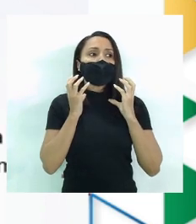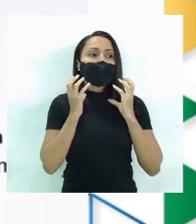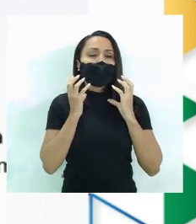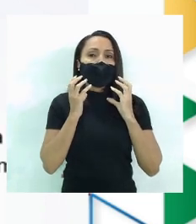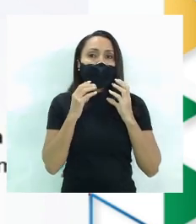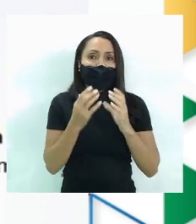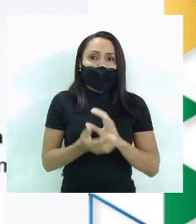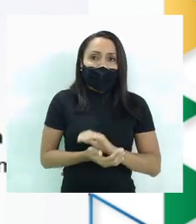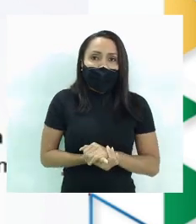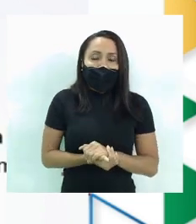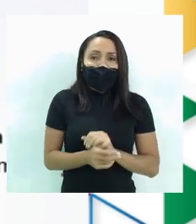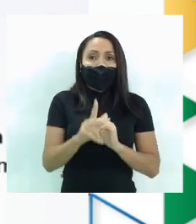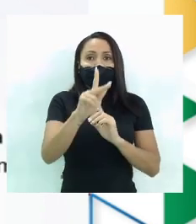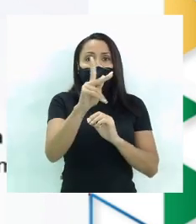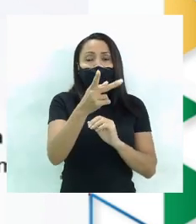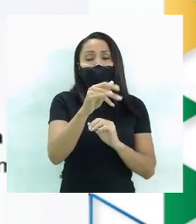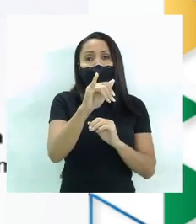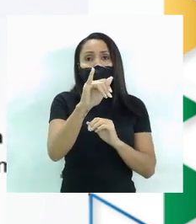Então,